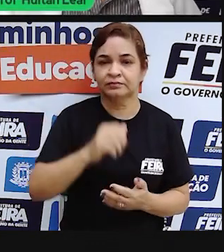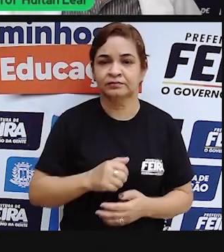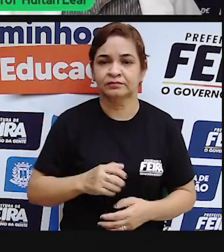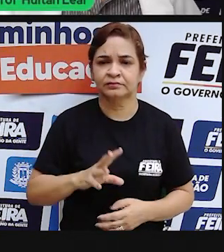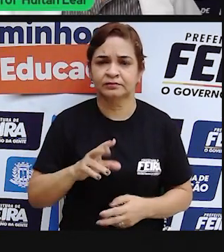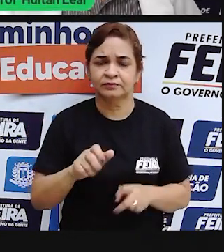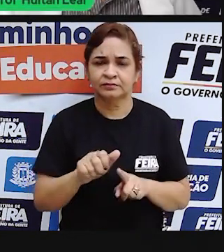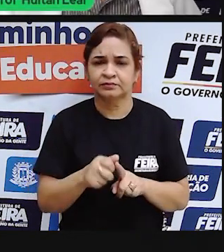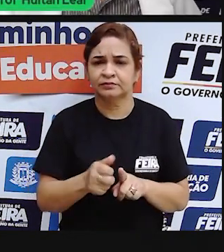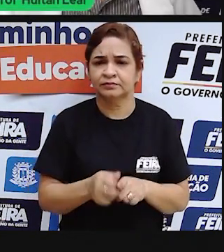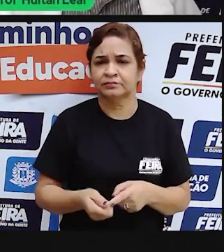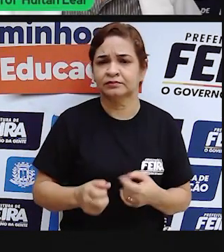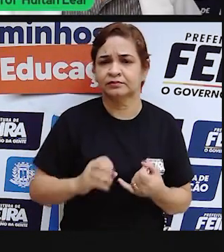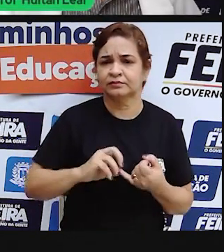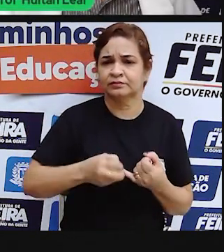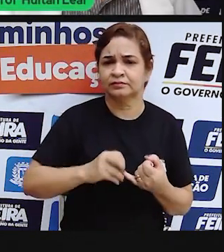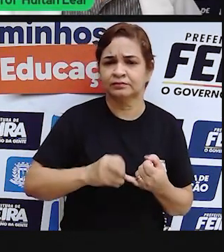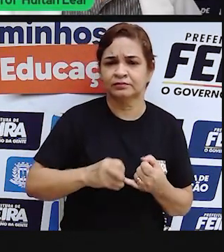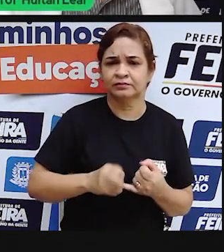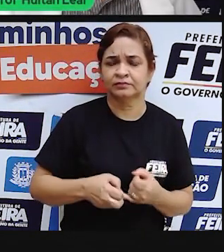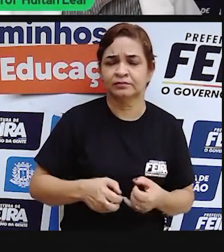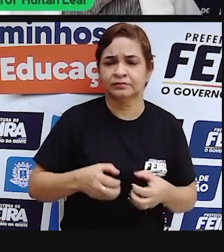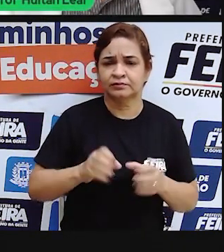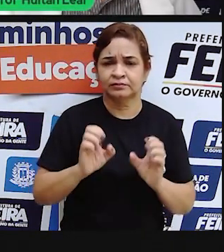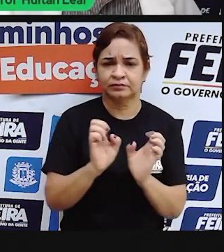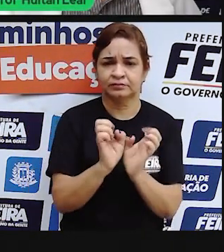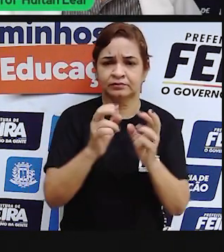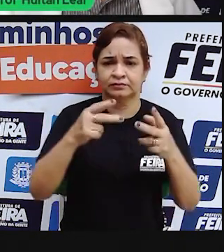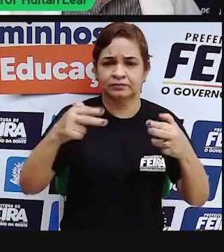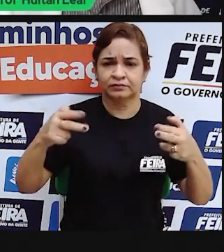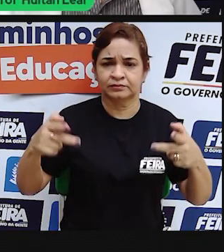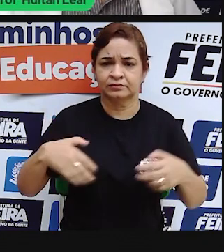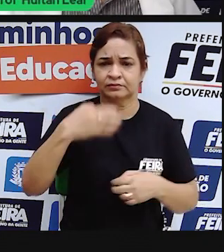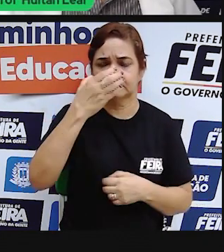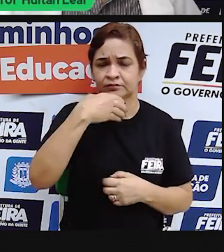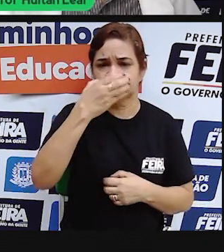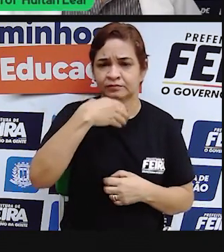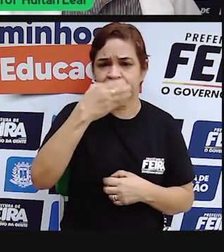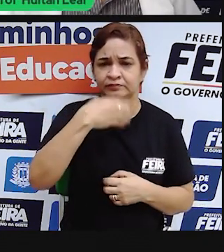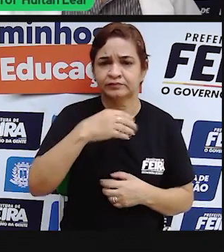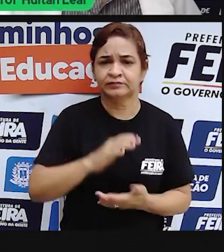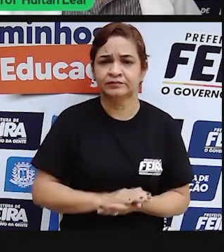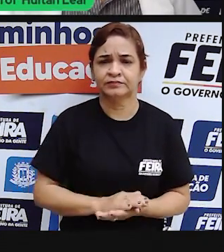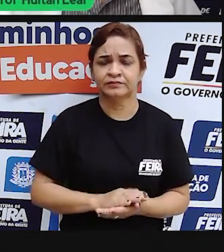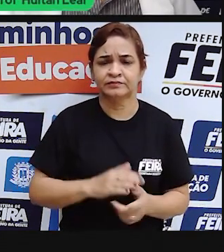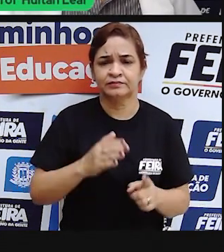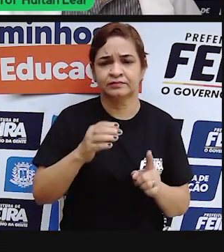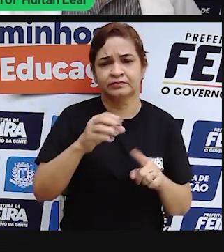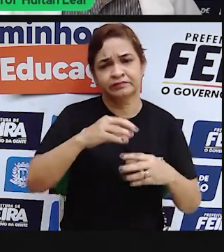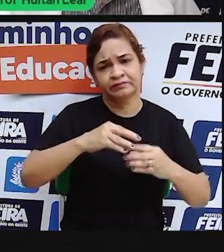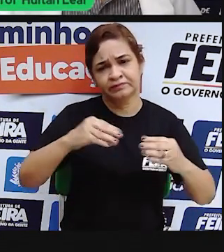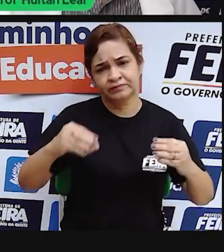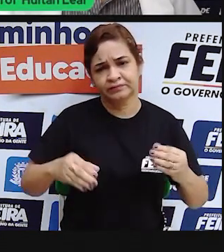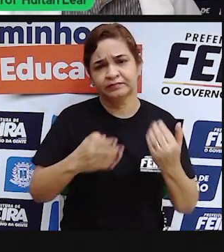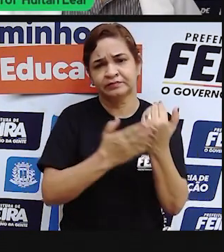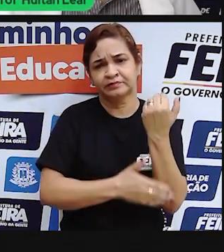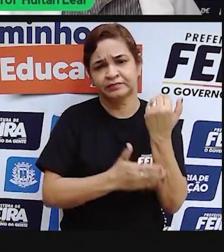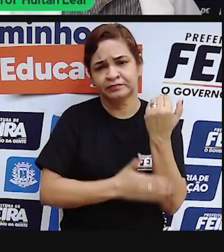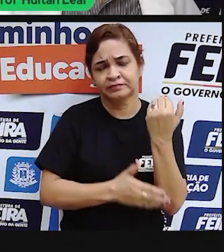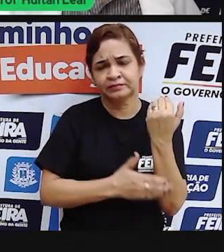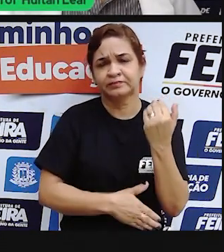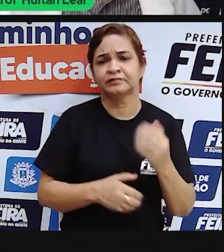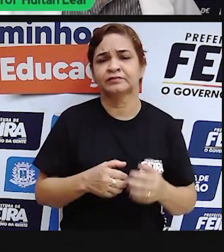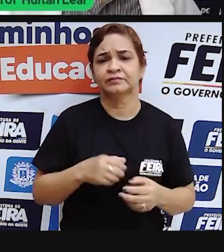alecrim, arroz, feijão, couve, fruta, alface, berinjela, cenoura,